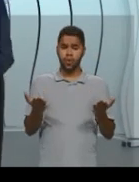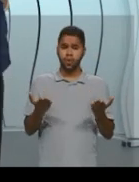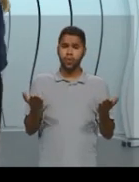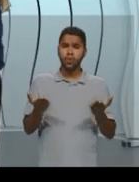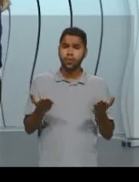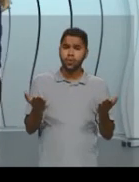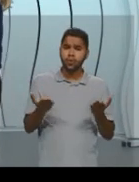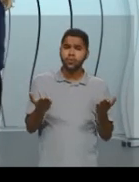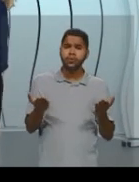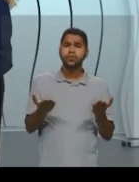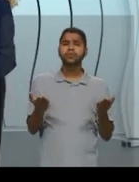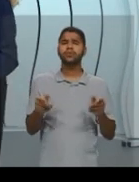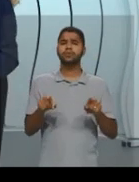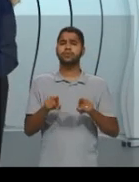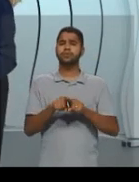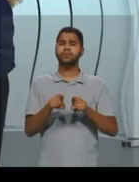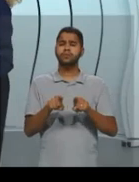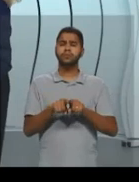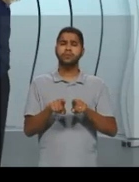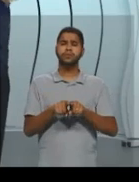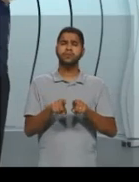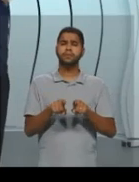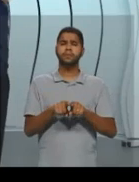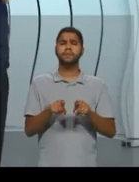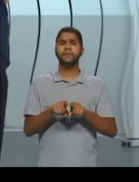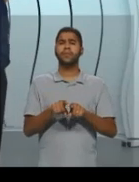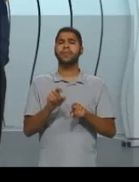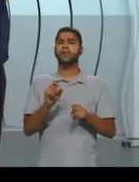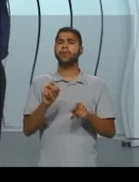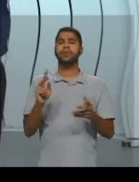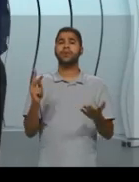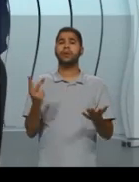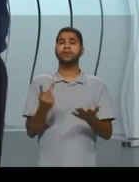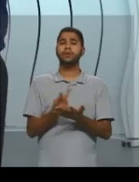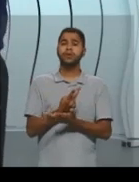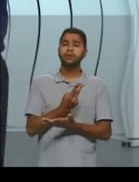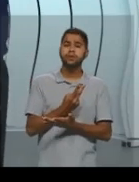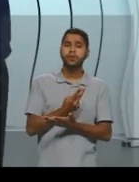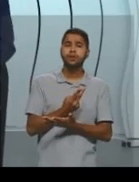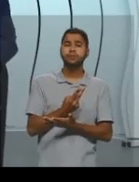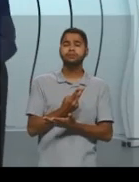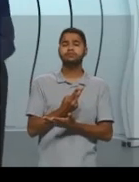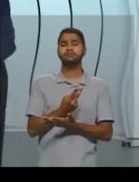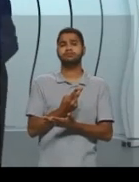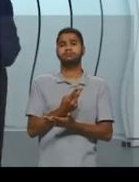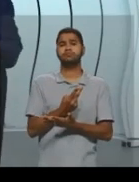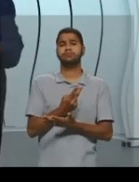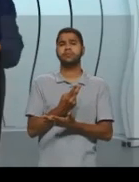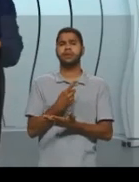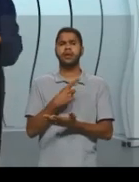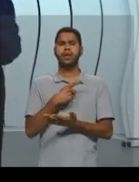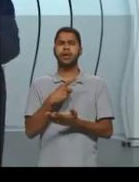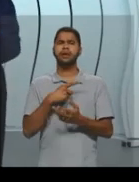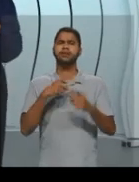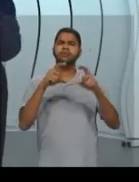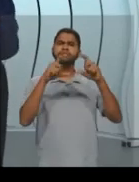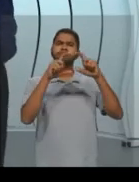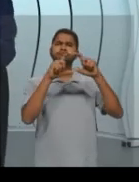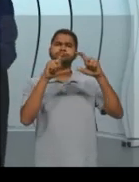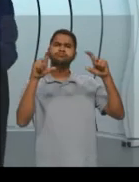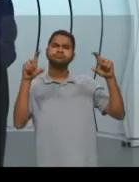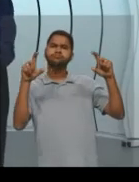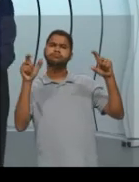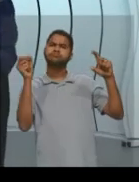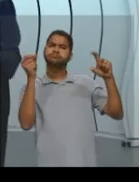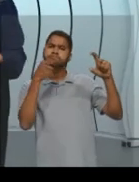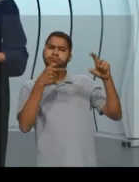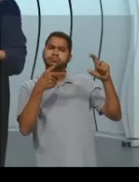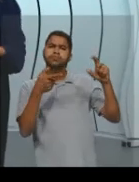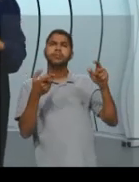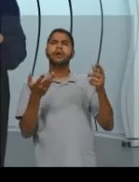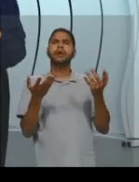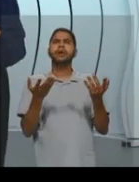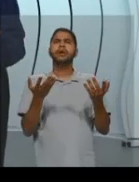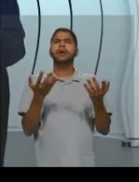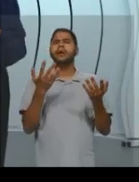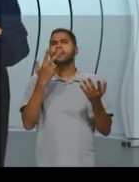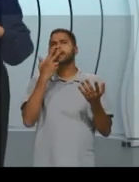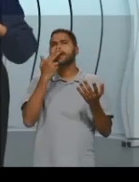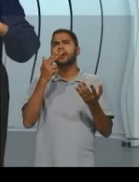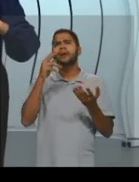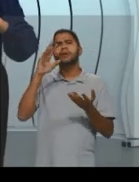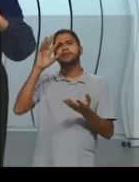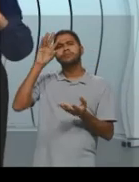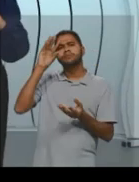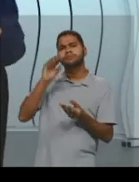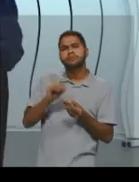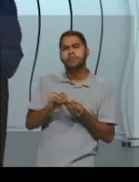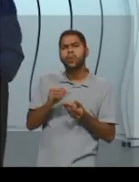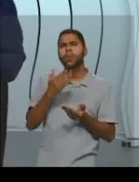hoje, com relação ao que está acontecendo, o que te leva a essa charge, o que te leva a inferir,